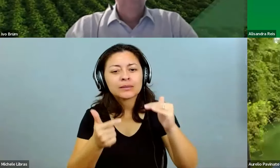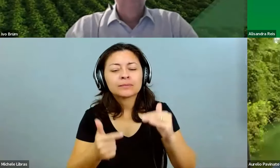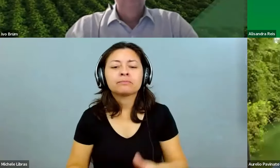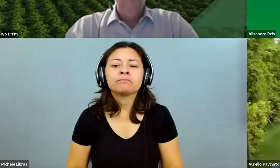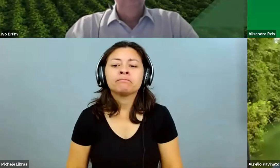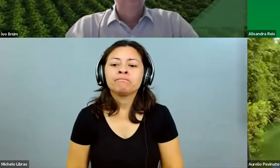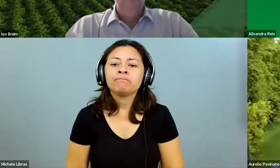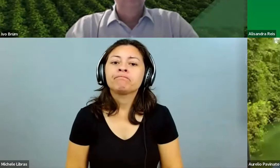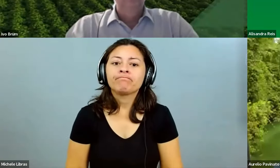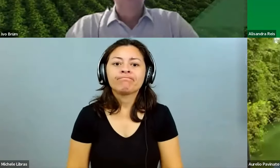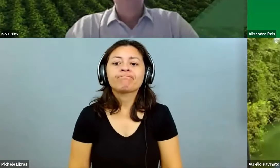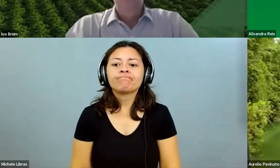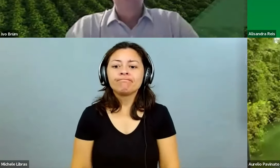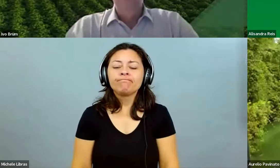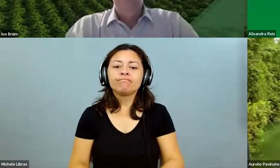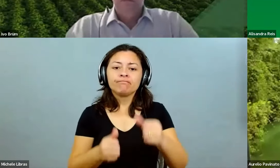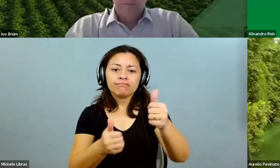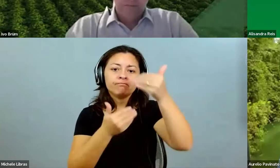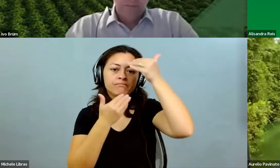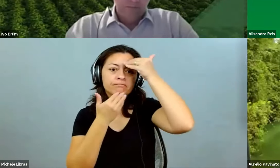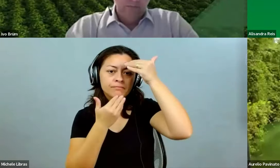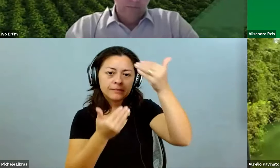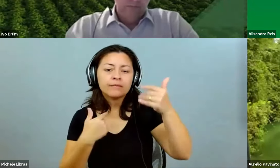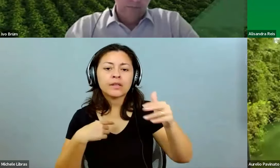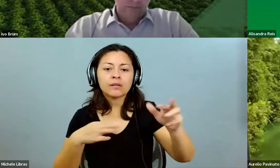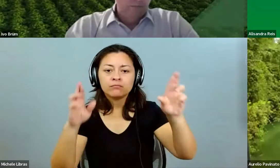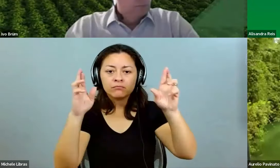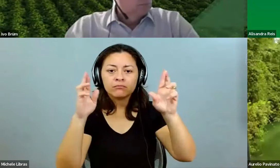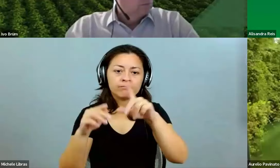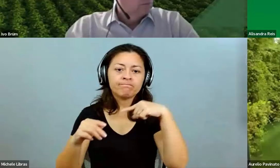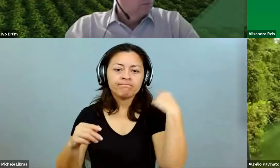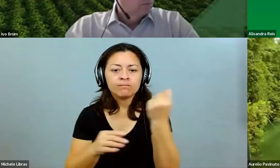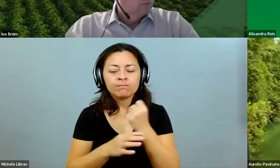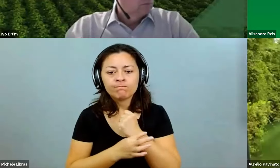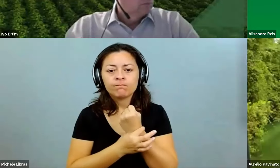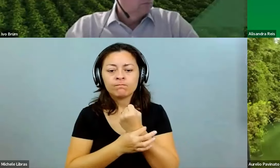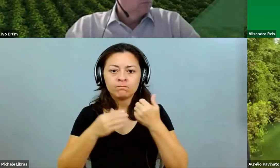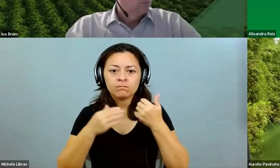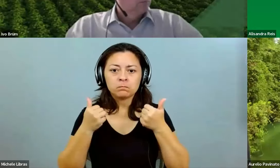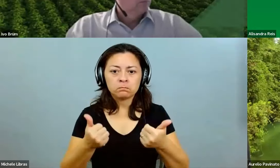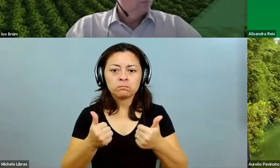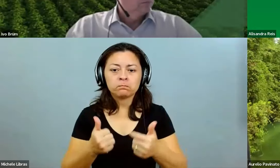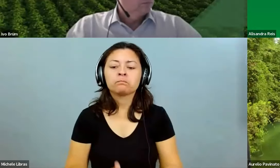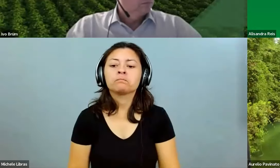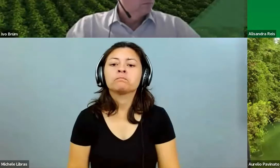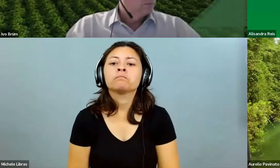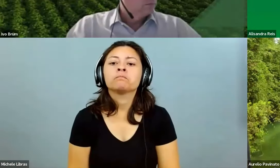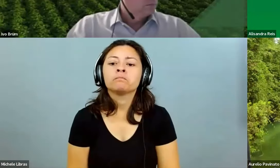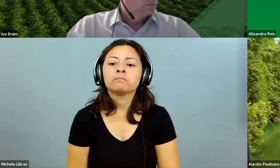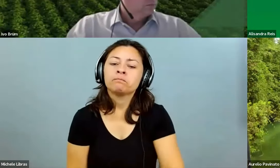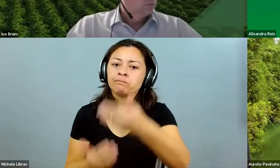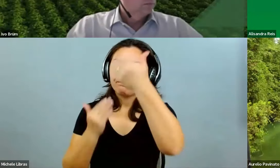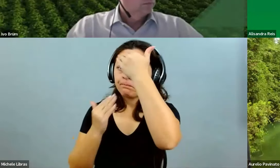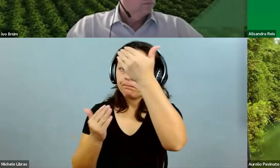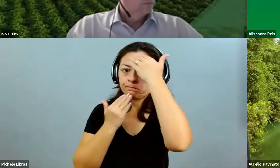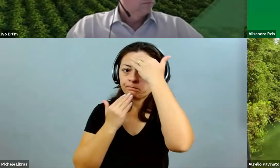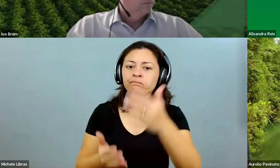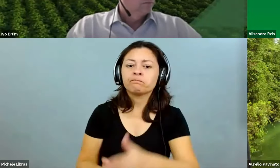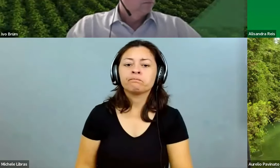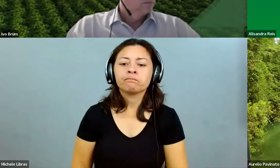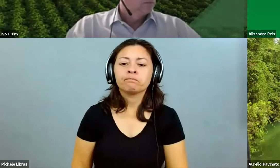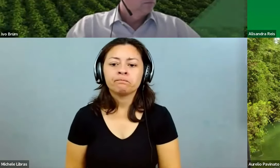pato de novo só reforço os que todos esteam Seguros bem Med Muito obrigado muito